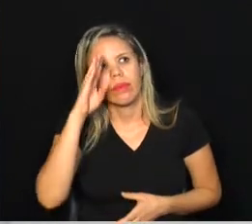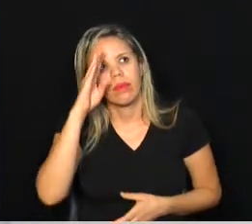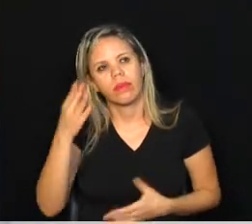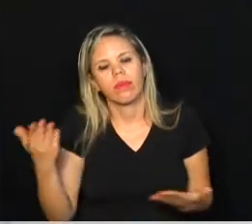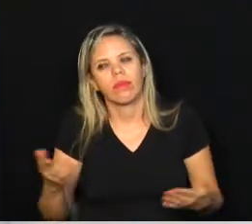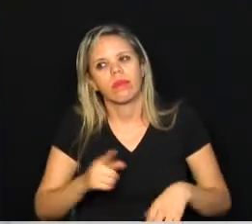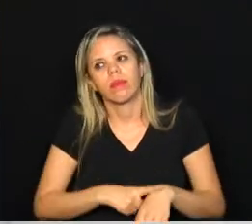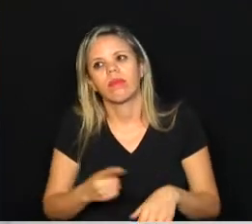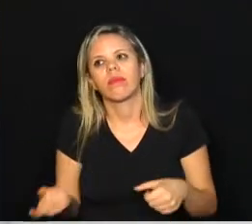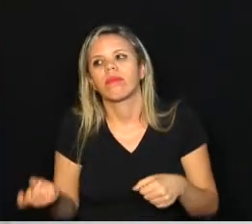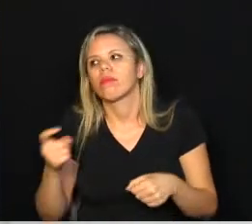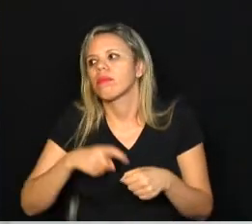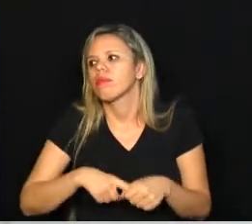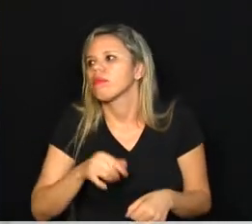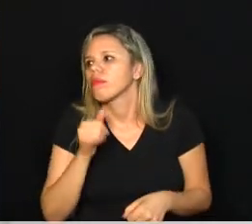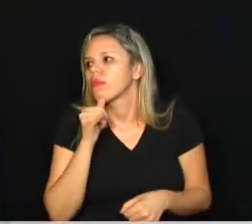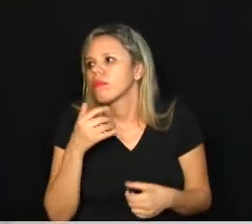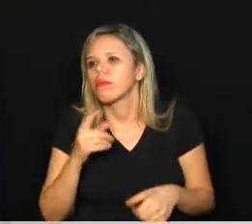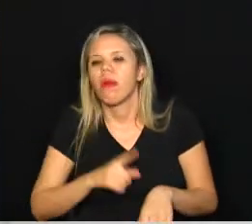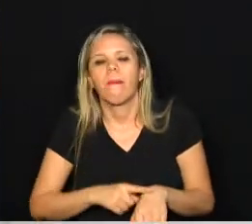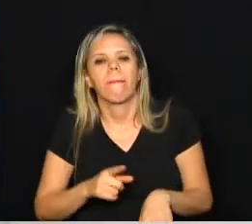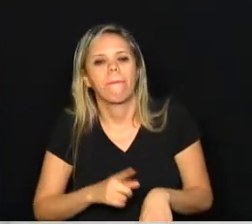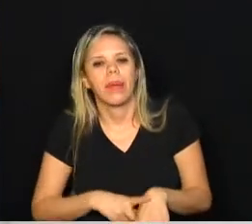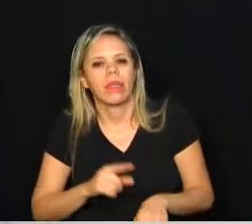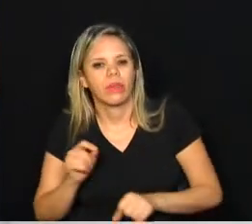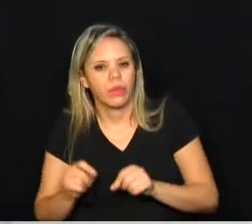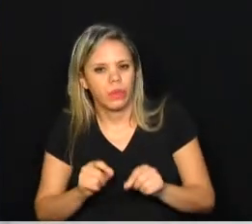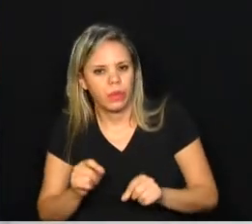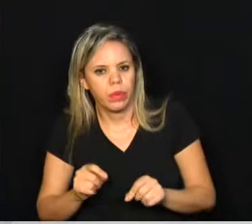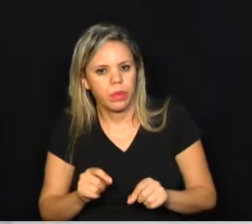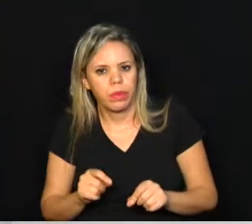momento de retomada, no momento que